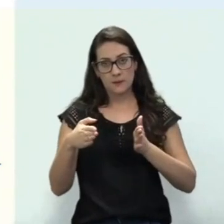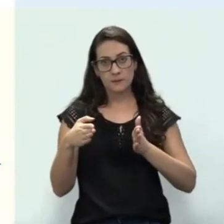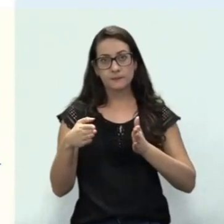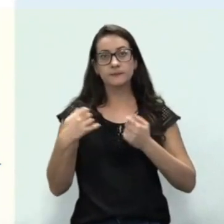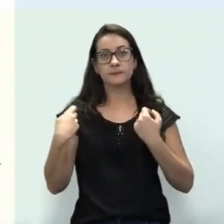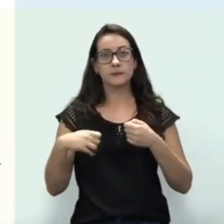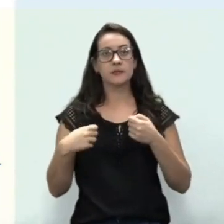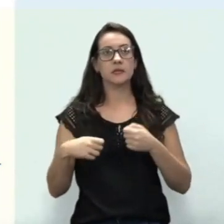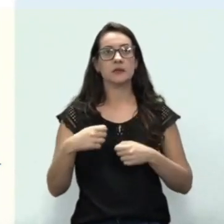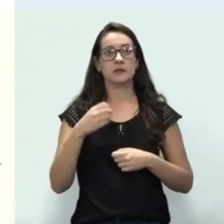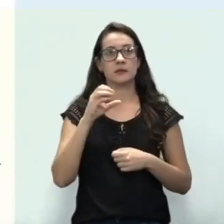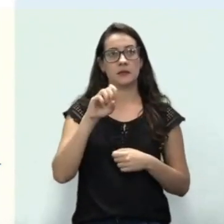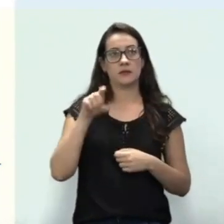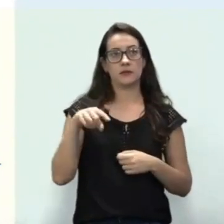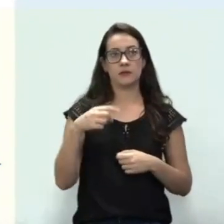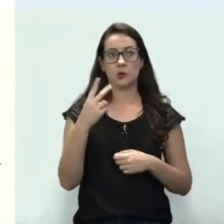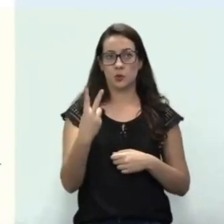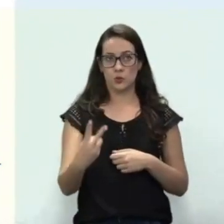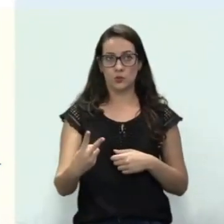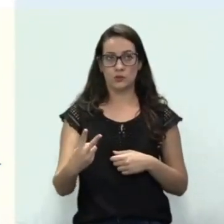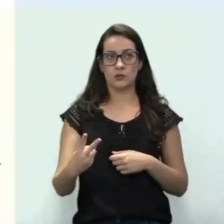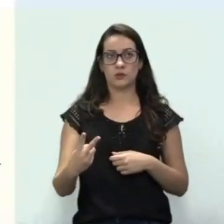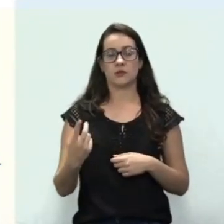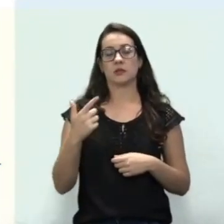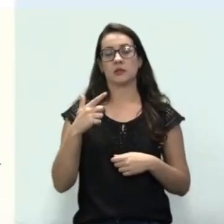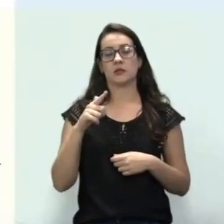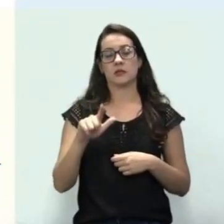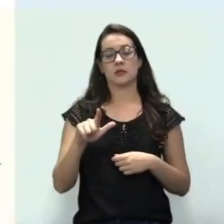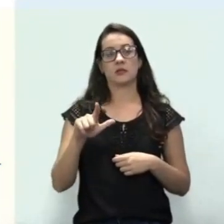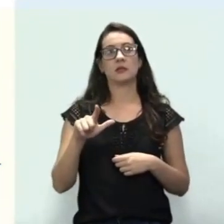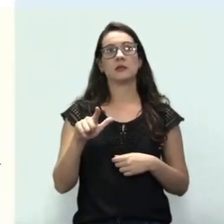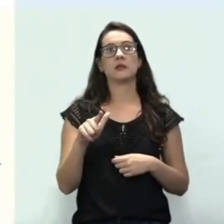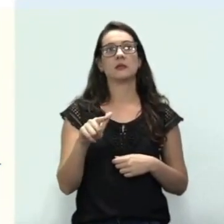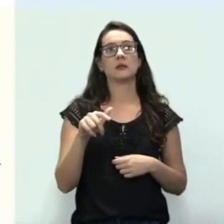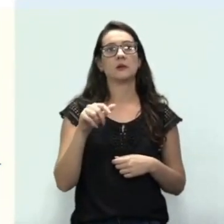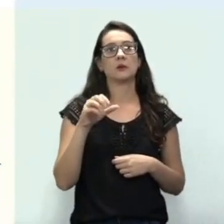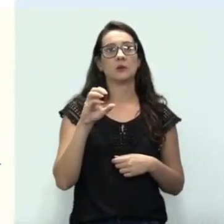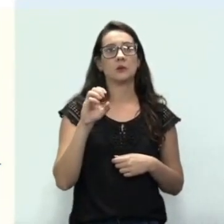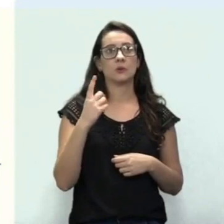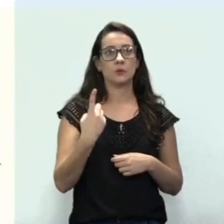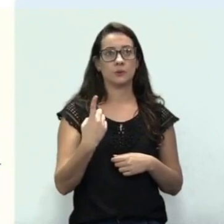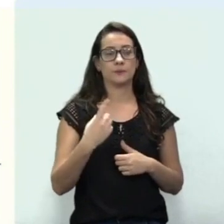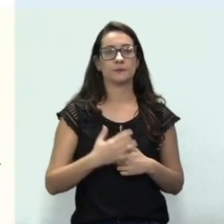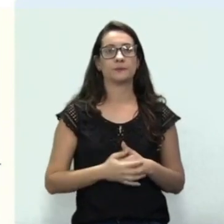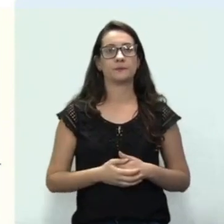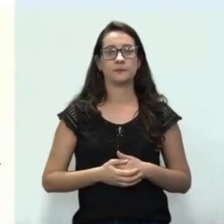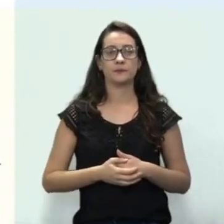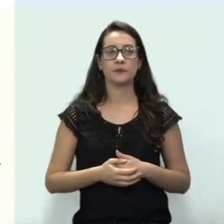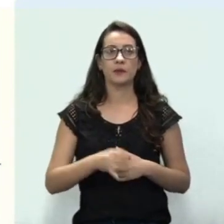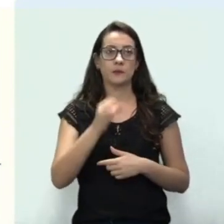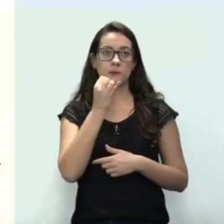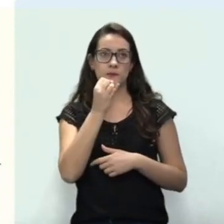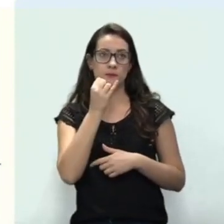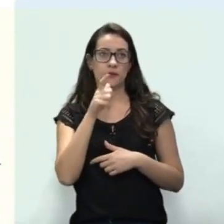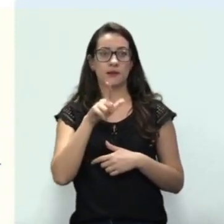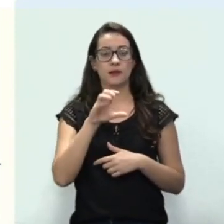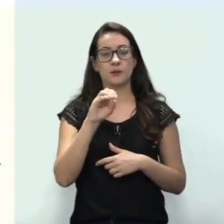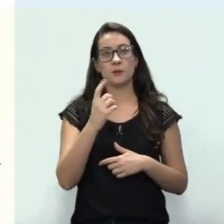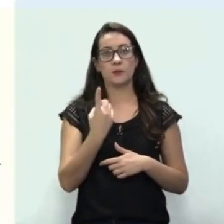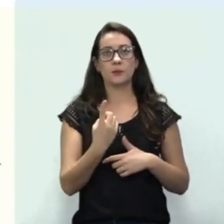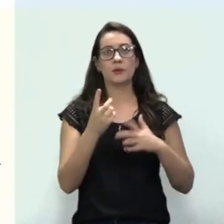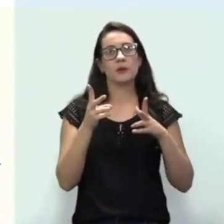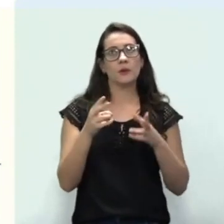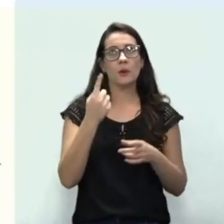0,2 de L1, sendo que L1 é maior do que L2. Então, vamos supor que L1 seja igual a 1